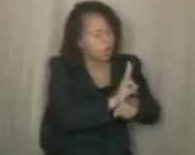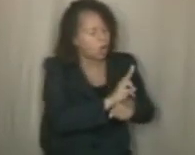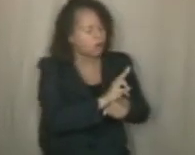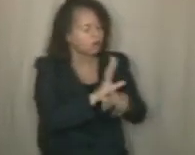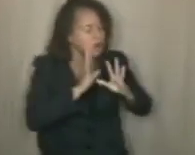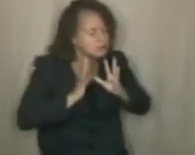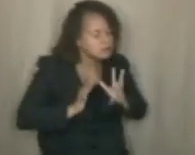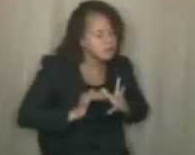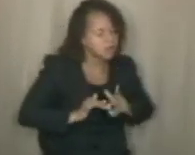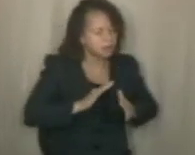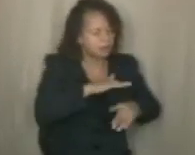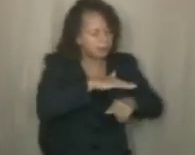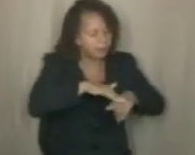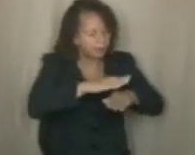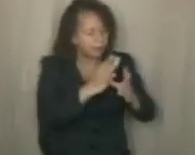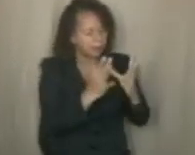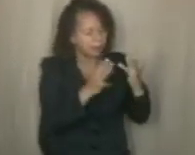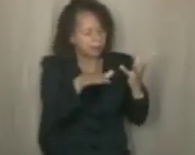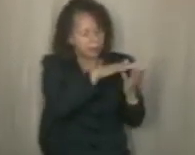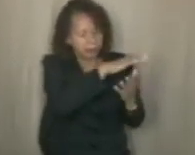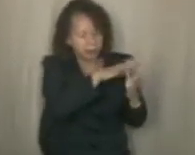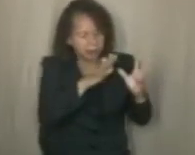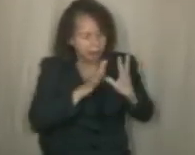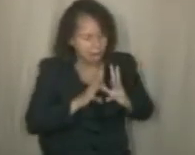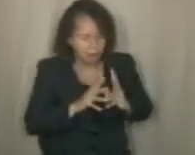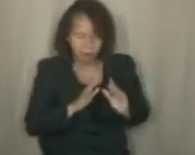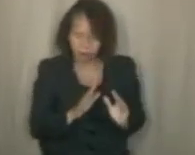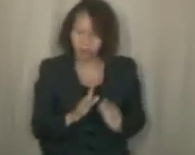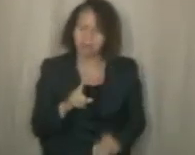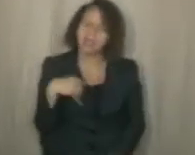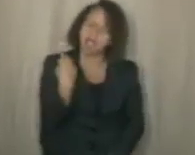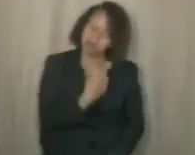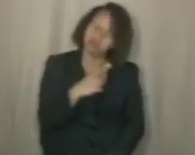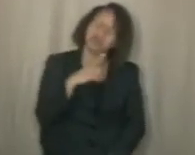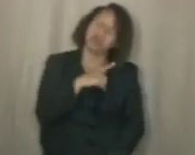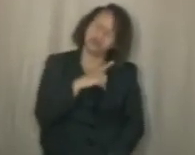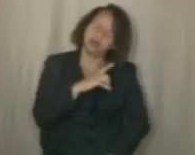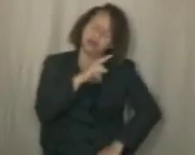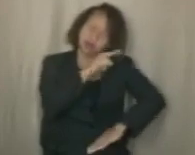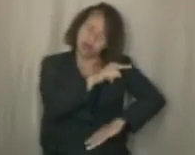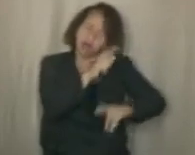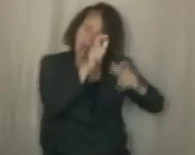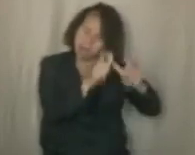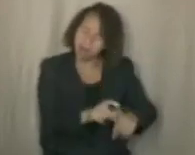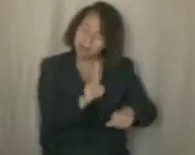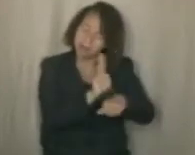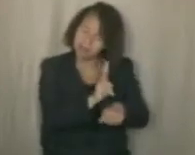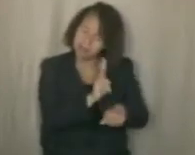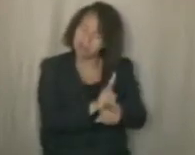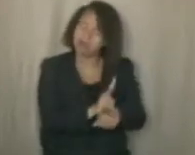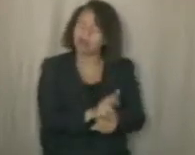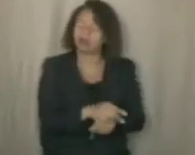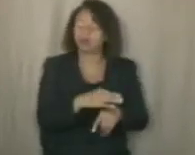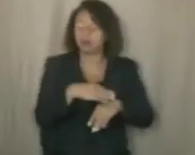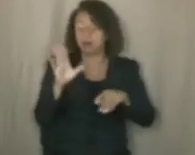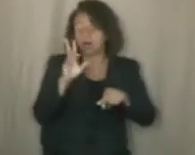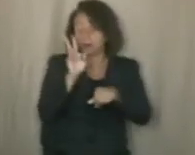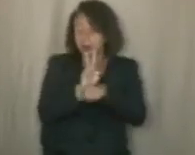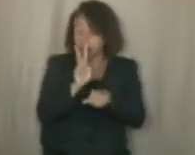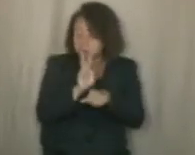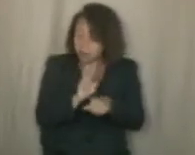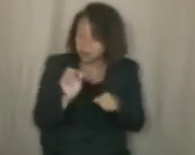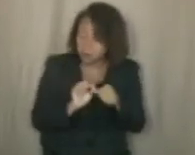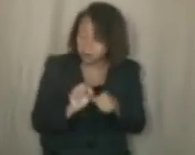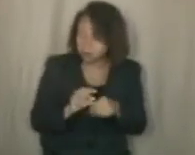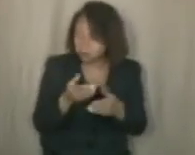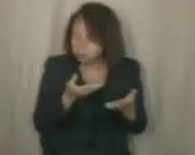limpeza faz a roçagem da vegetação a gente vai ter aquele muro preservado Porque quanto mais a gente preservar